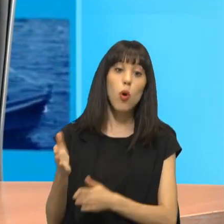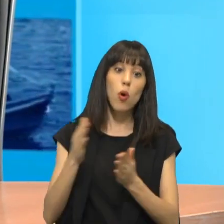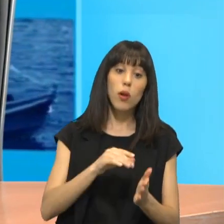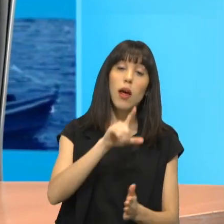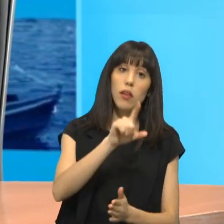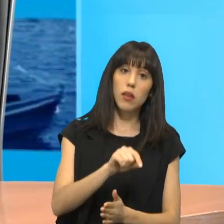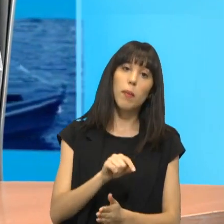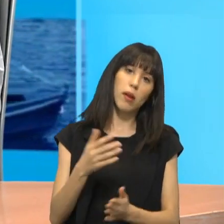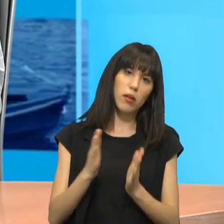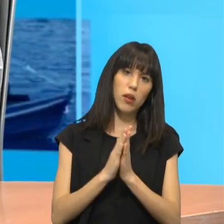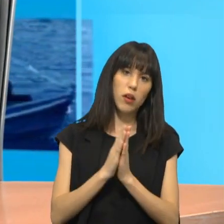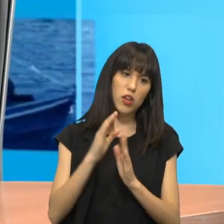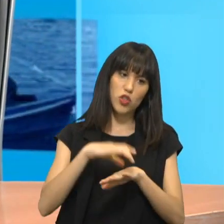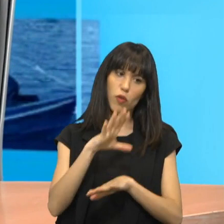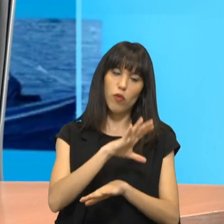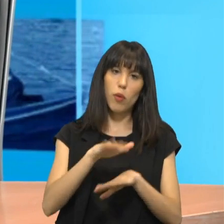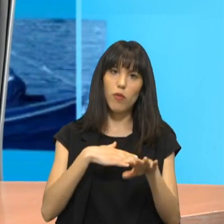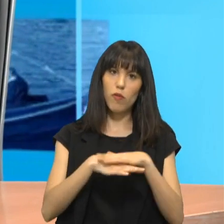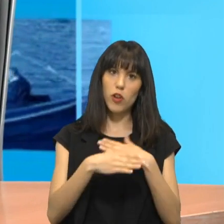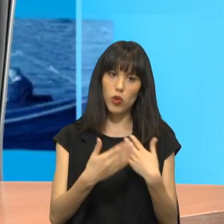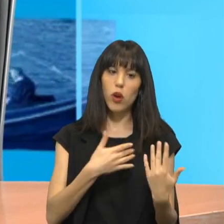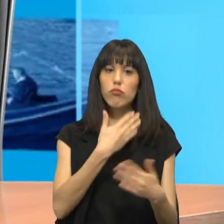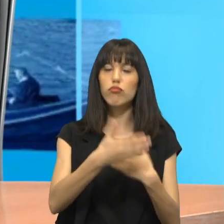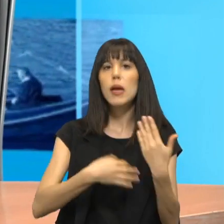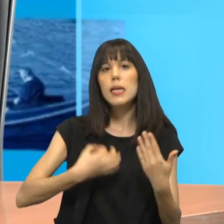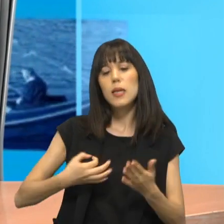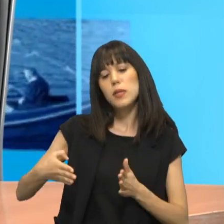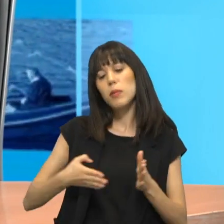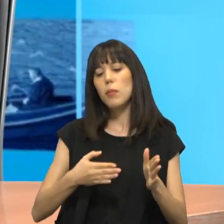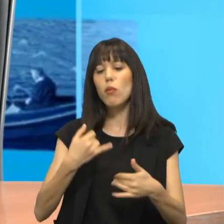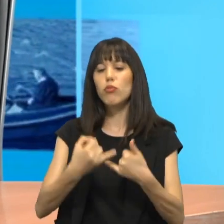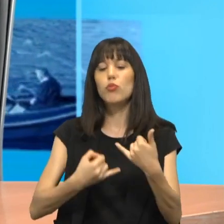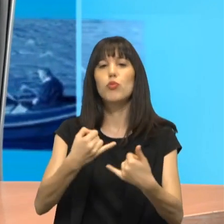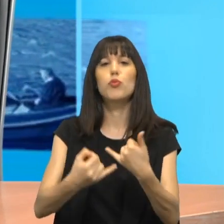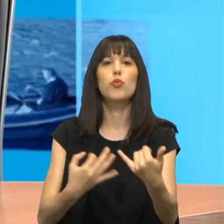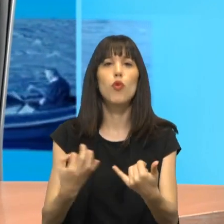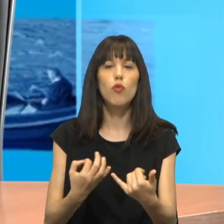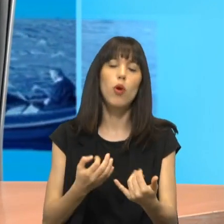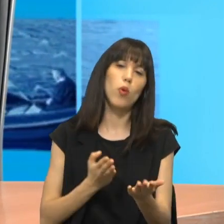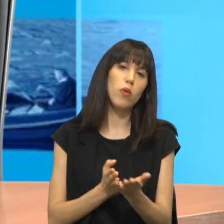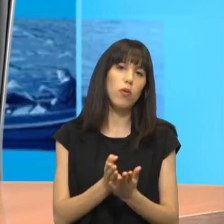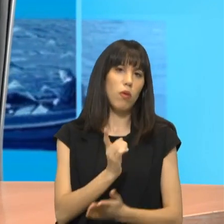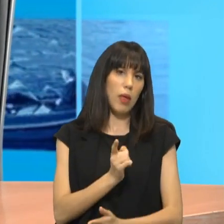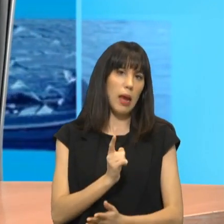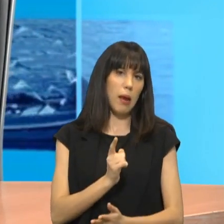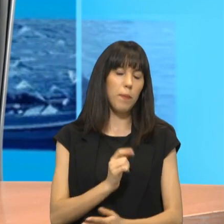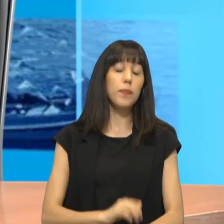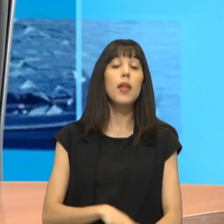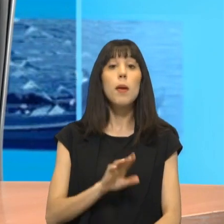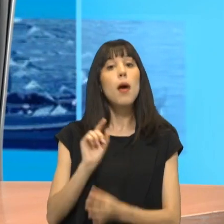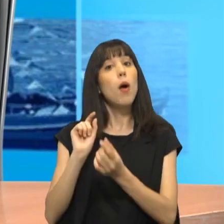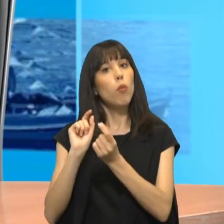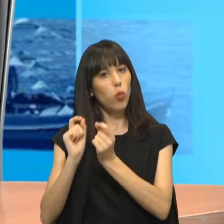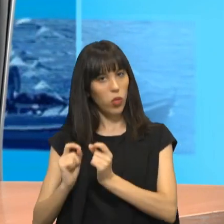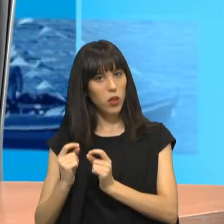fazer, tudo tem sido iniciado por aqui. Portanto, não deixa de fazer algum sentido que se mantenha. Agora, há alterações,